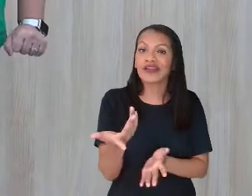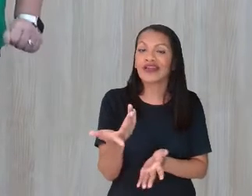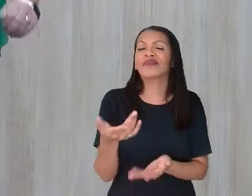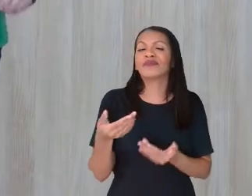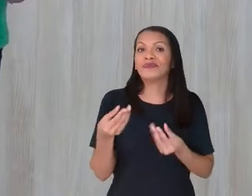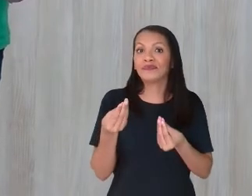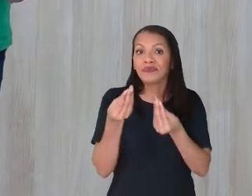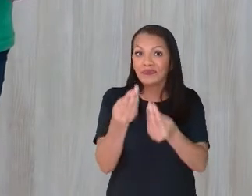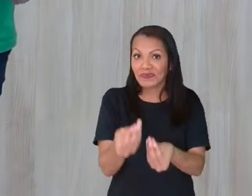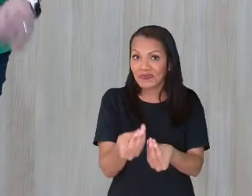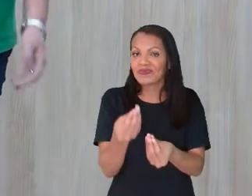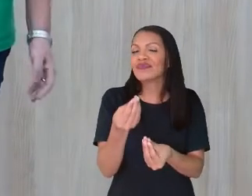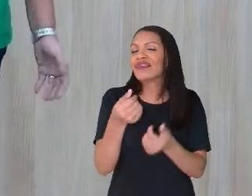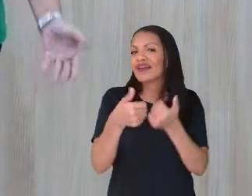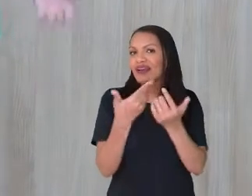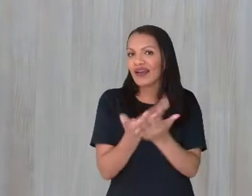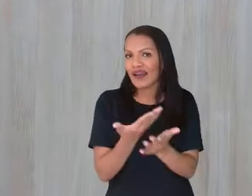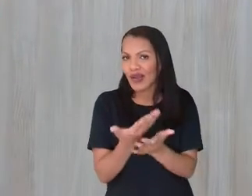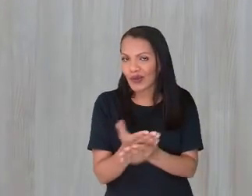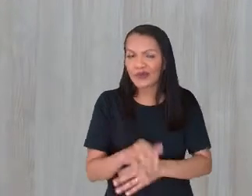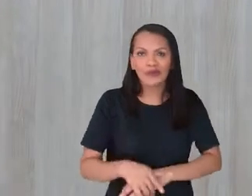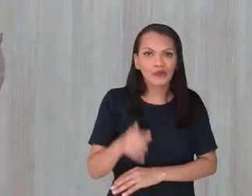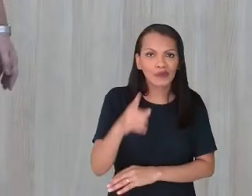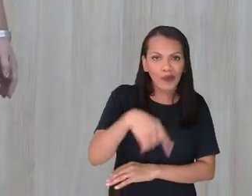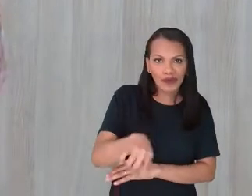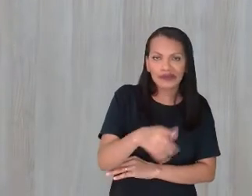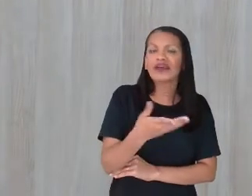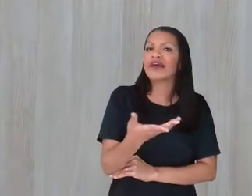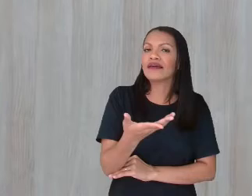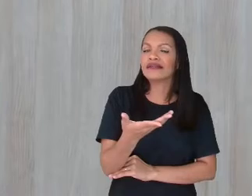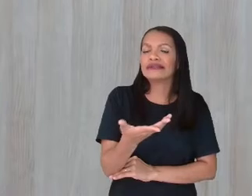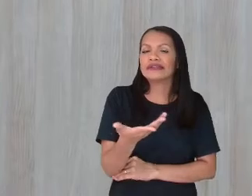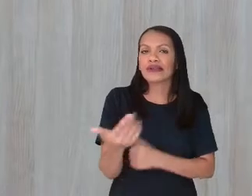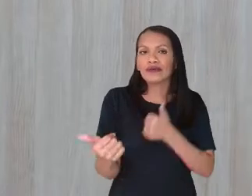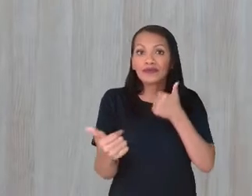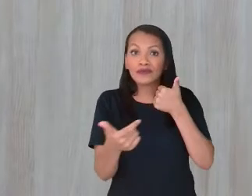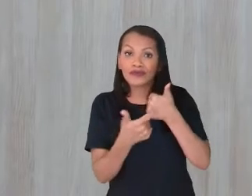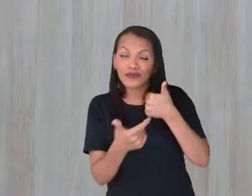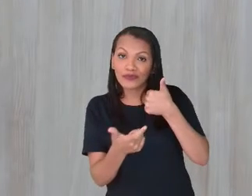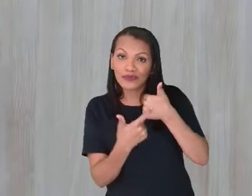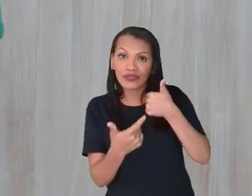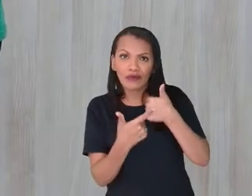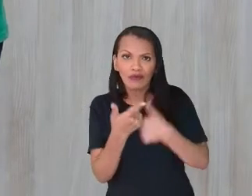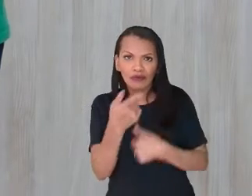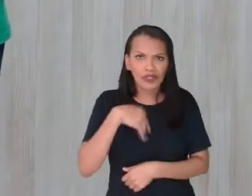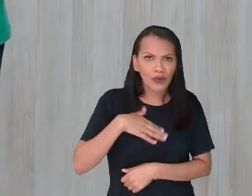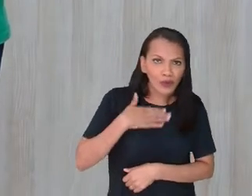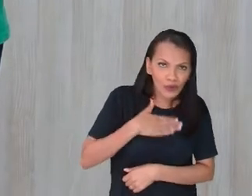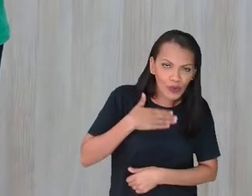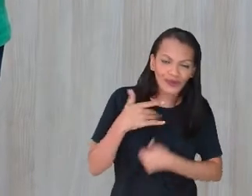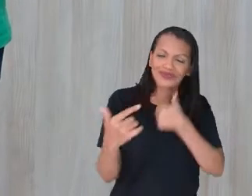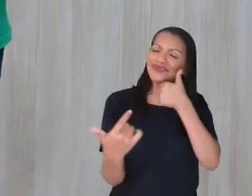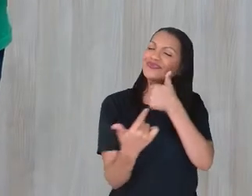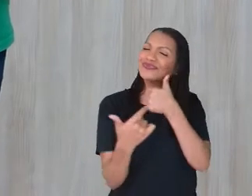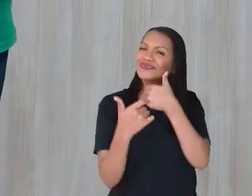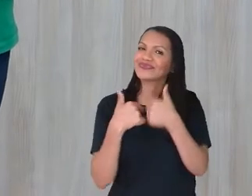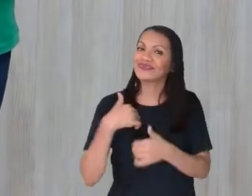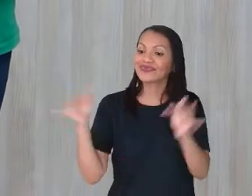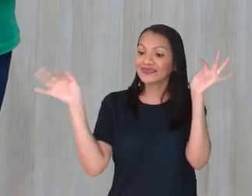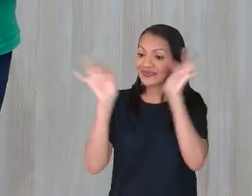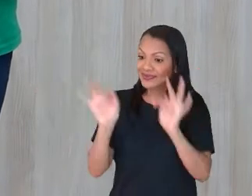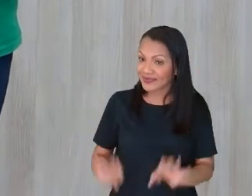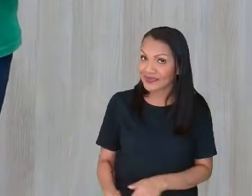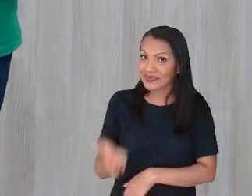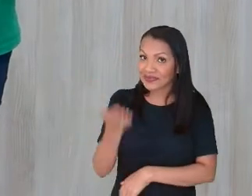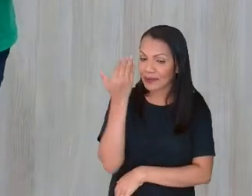aula. Mas não esqueçam também que se vocês gostarem da aula, dê lá um likezinho para a gente ficar feliz e saber que a gente está no